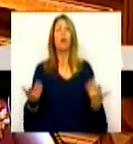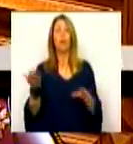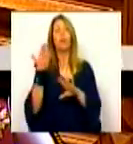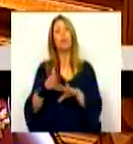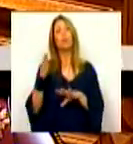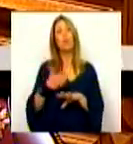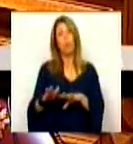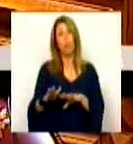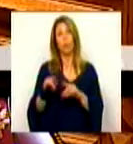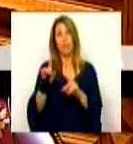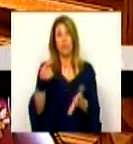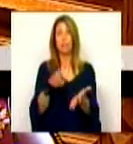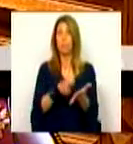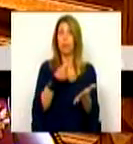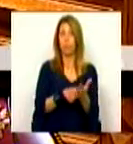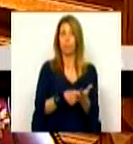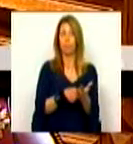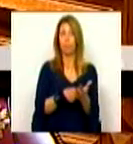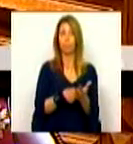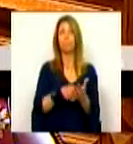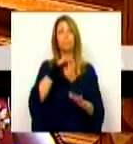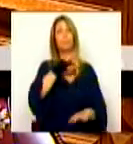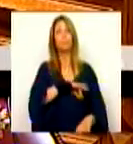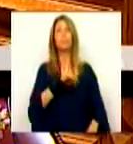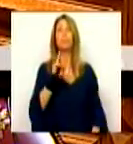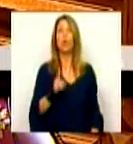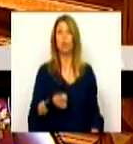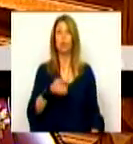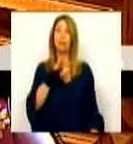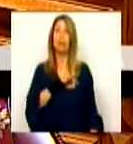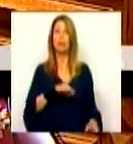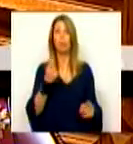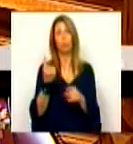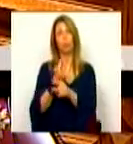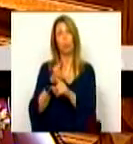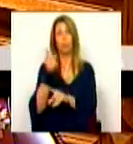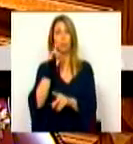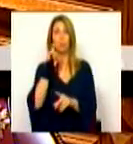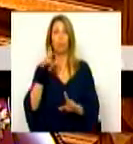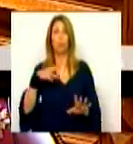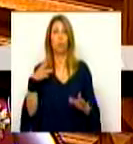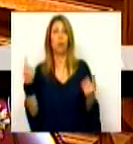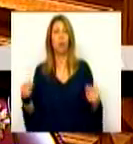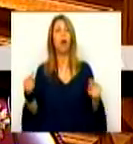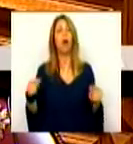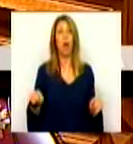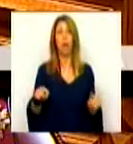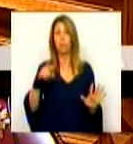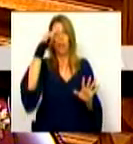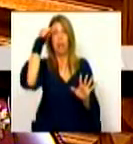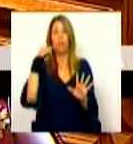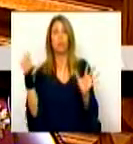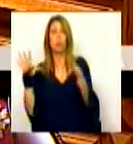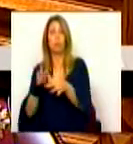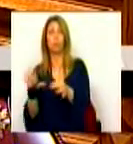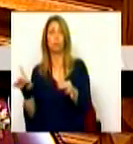excluídos dessa tributação aqueles rendimentos que são rendimentos de capitais, que dificilmente se aplicam neste caso,